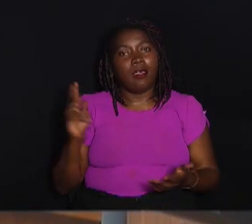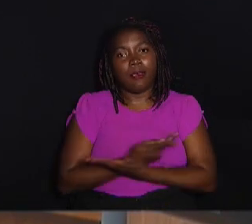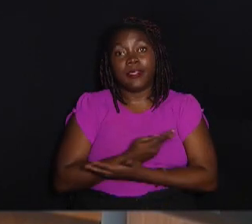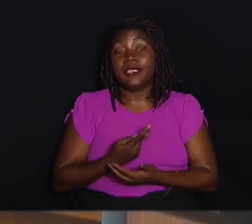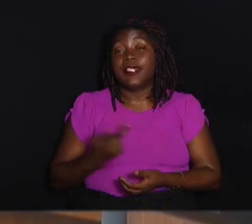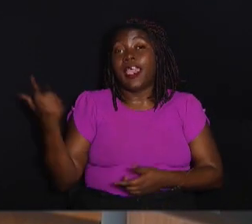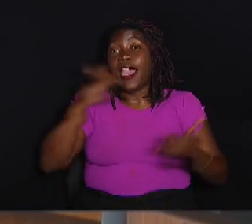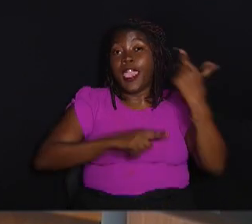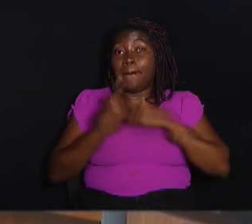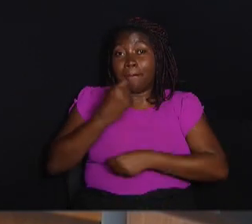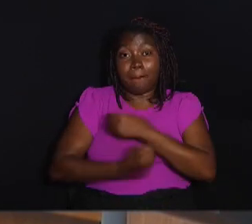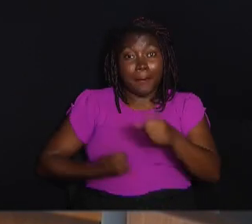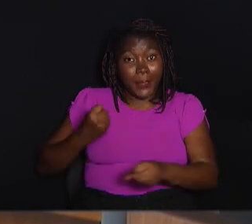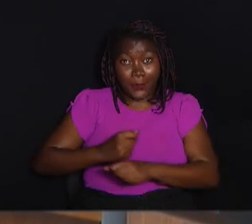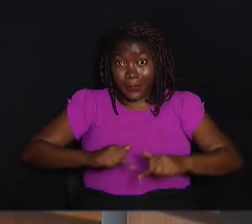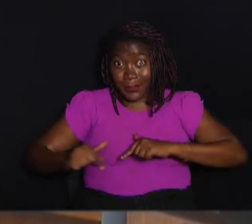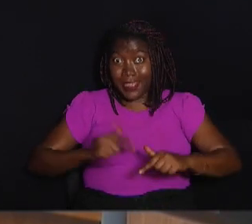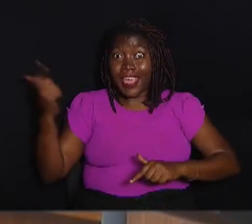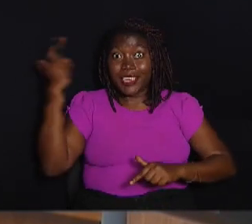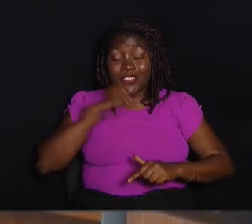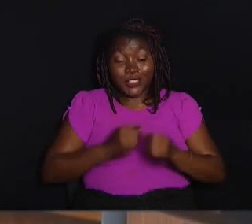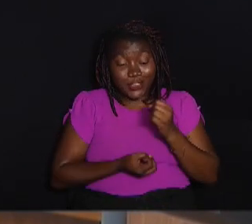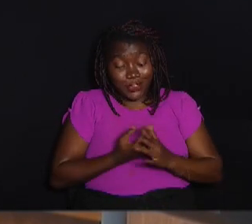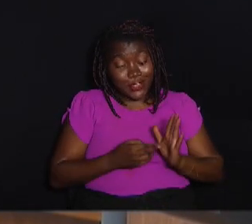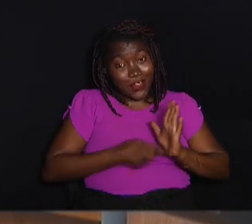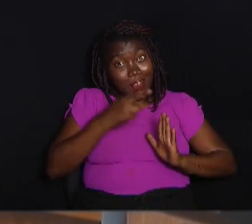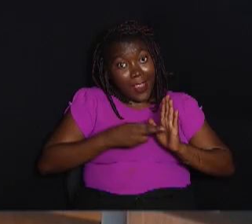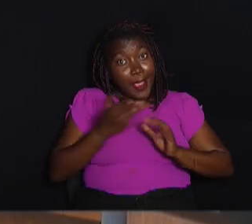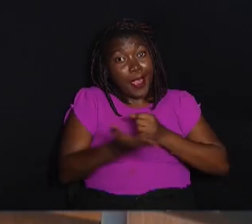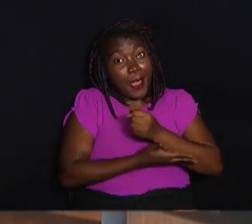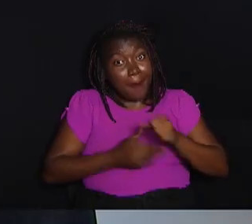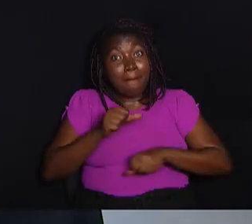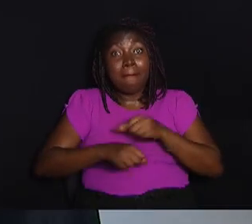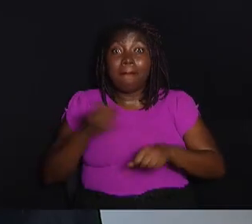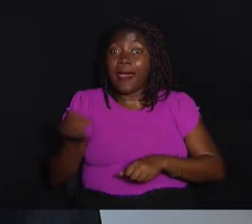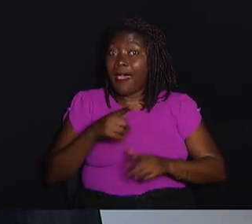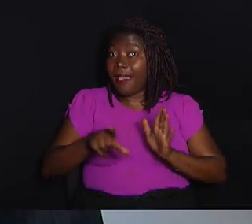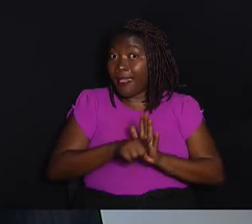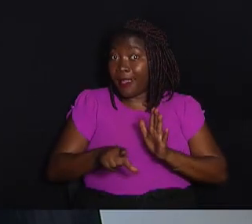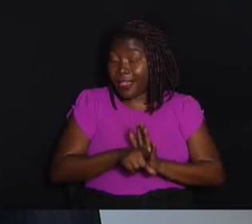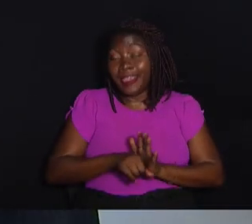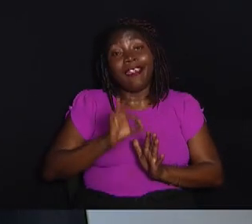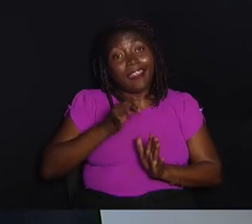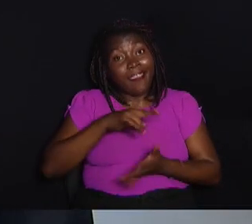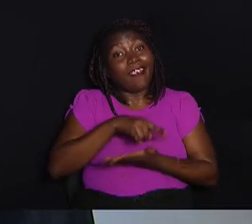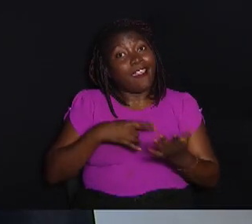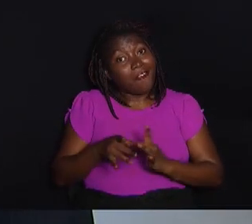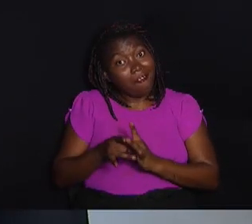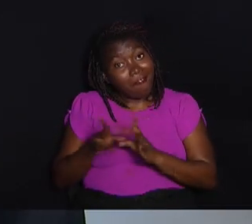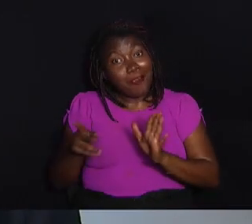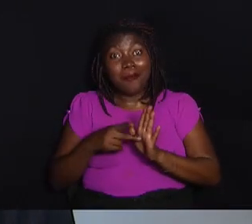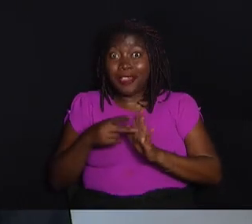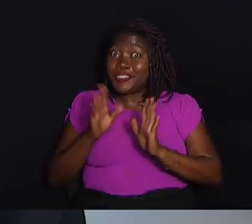de trabalho gerou um relatório e embasamento para a atualização da legislação é alvaras e projetos a gente já encerrou a